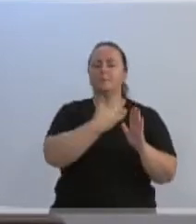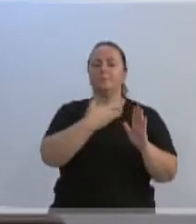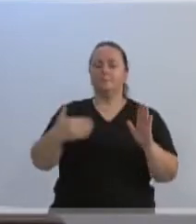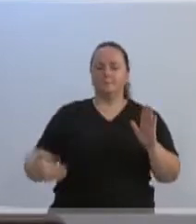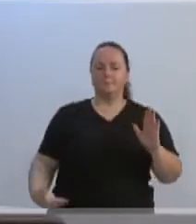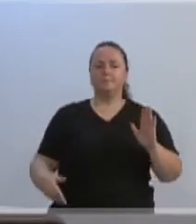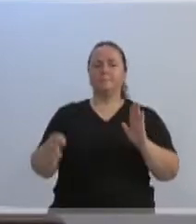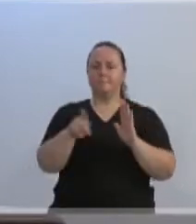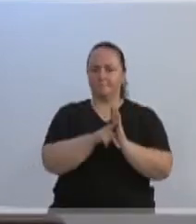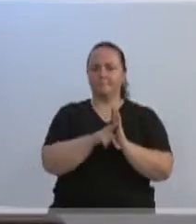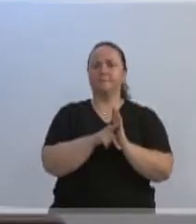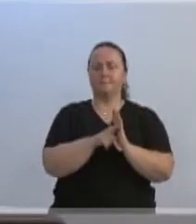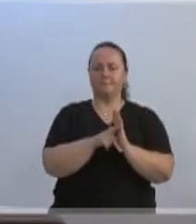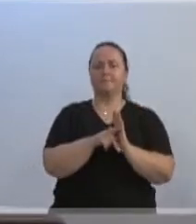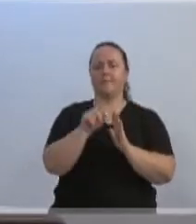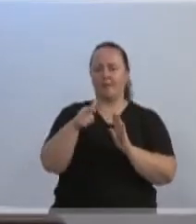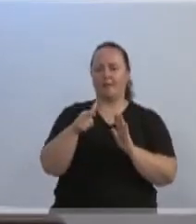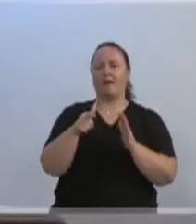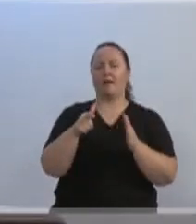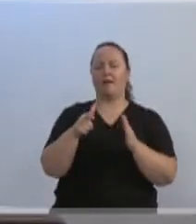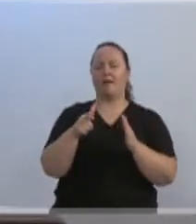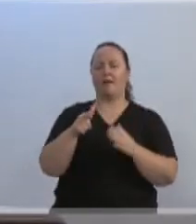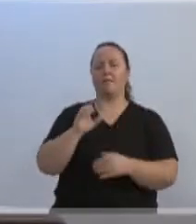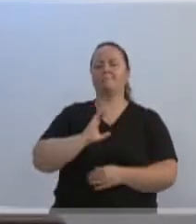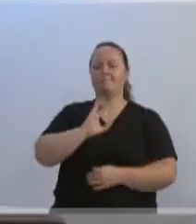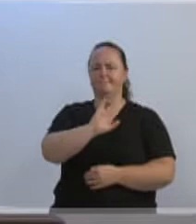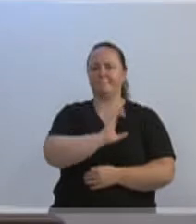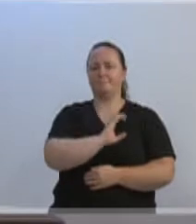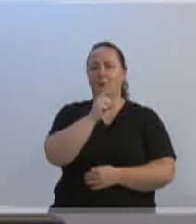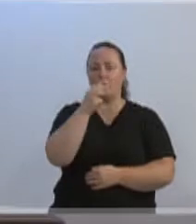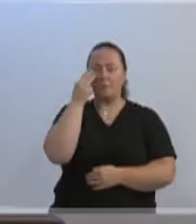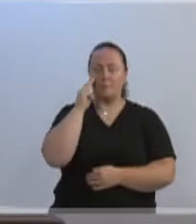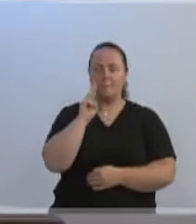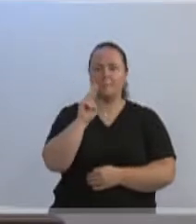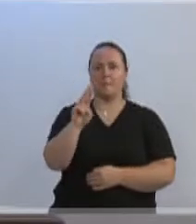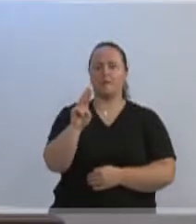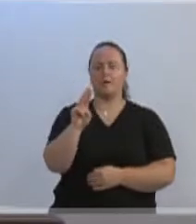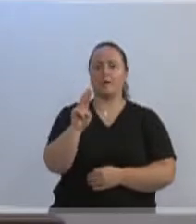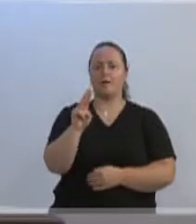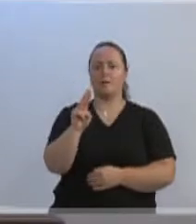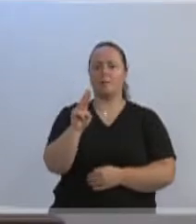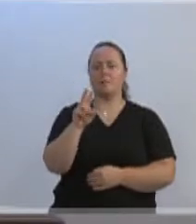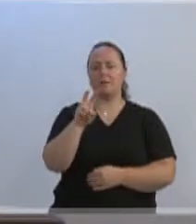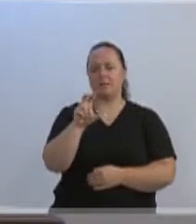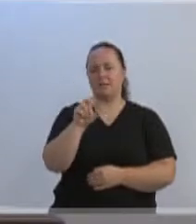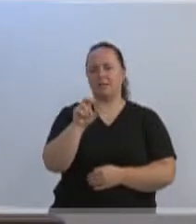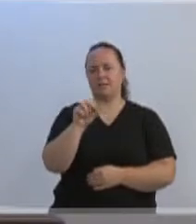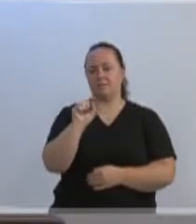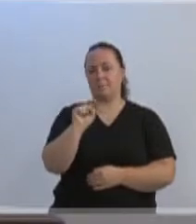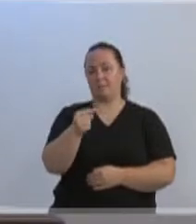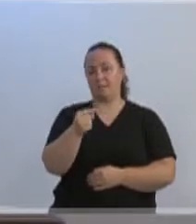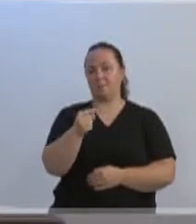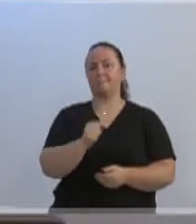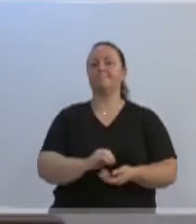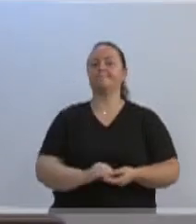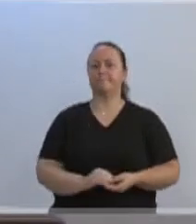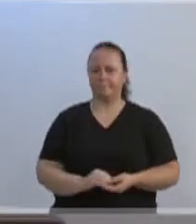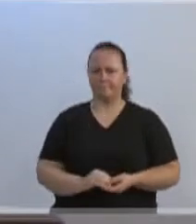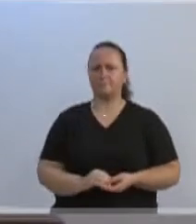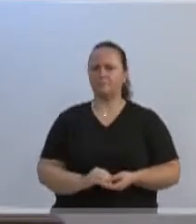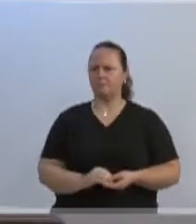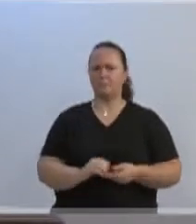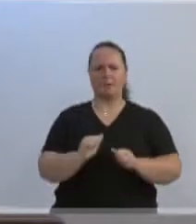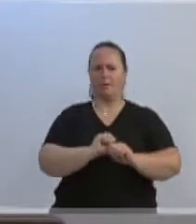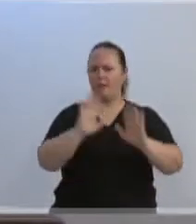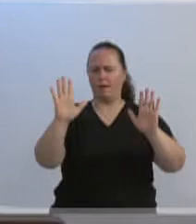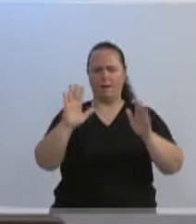do df ses de quase um milhão e meio de reais deixar claro que todo servidor merece